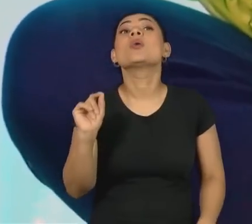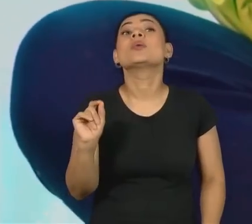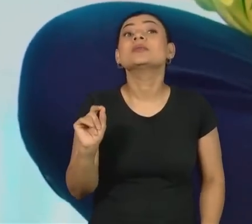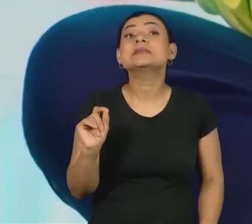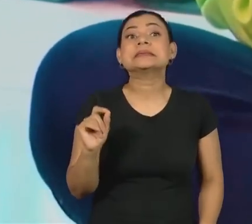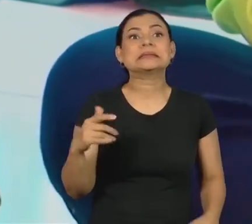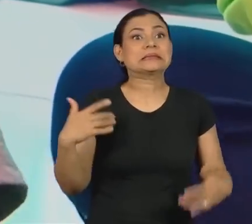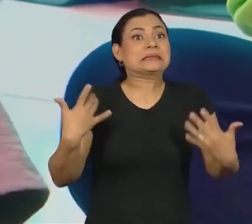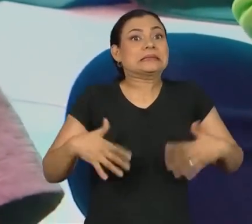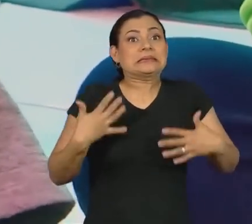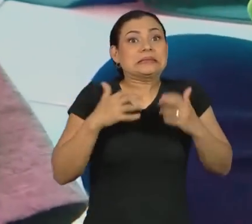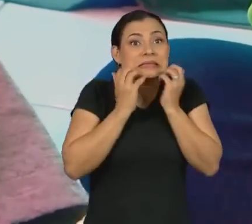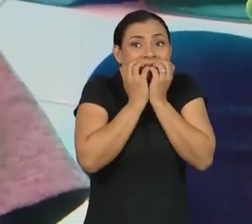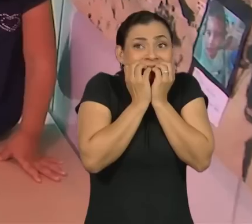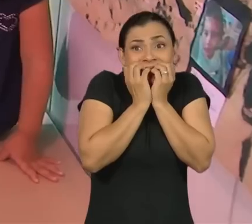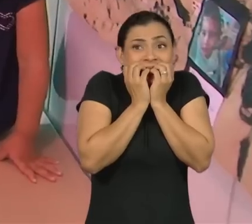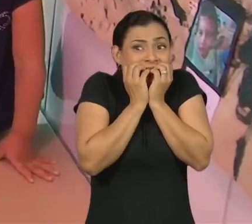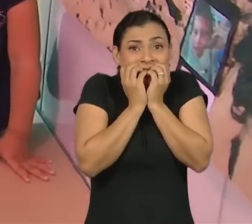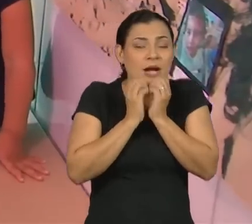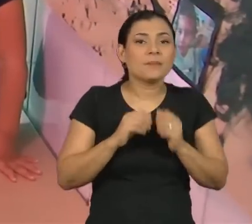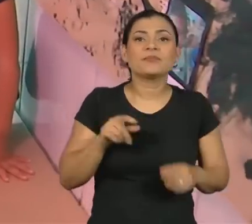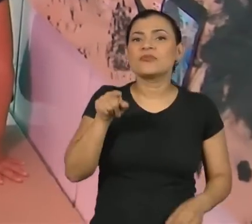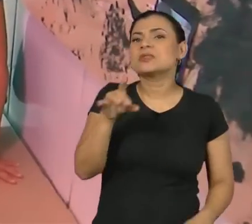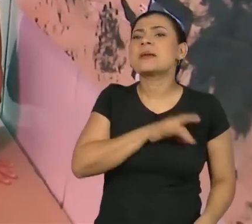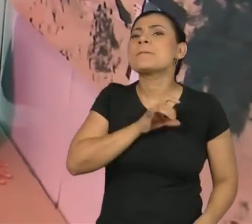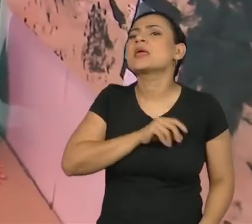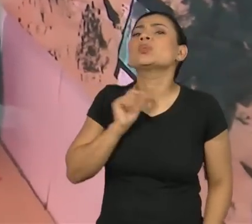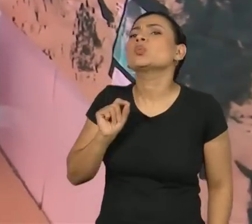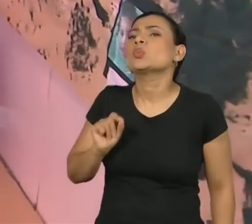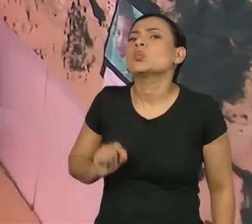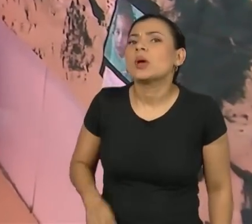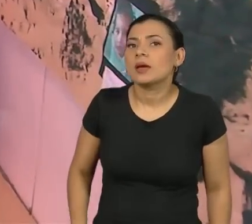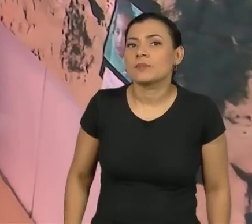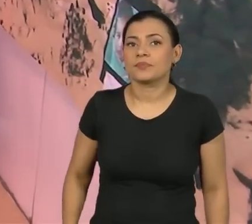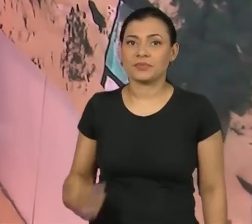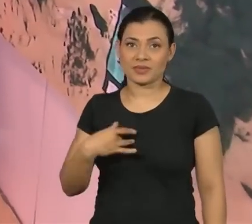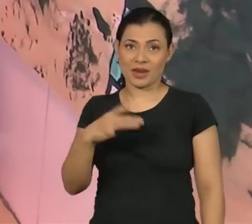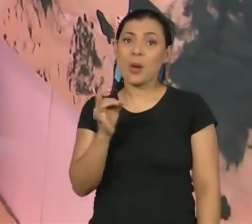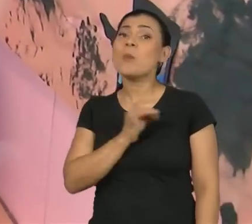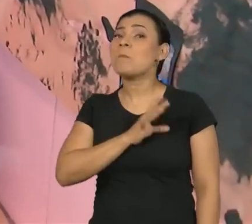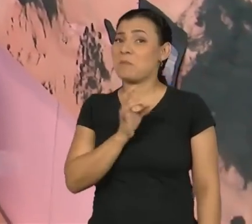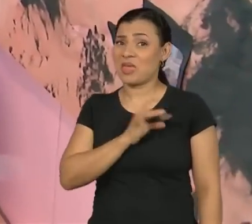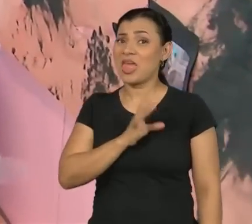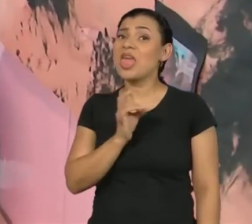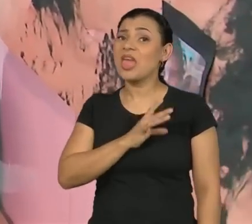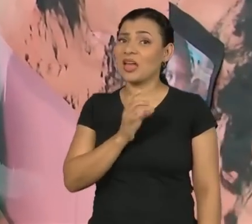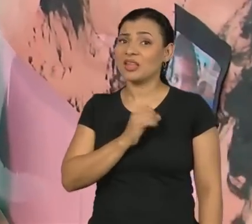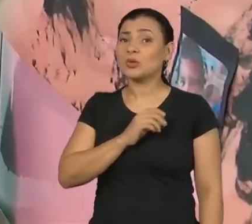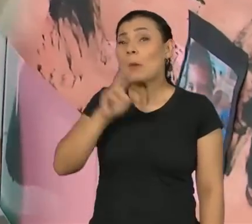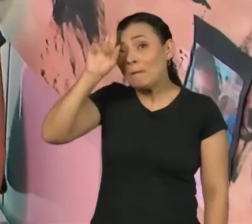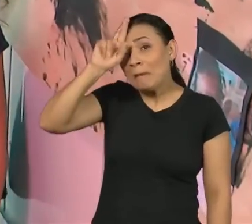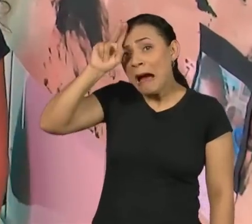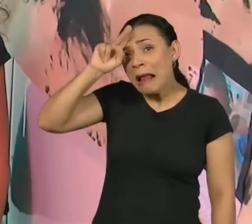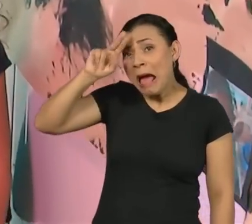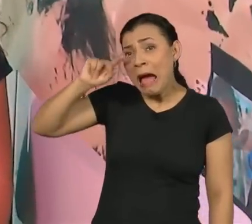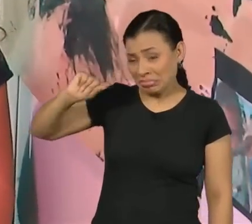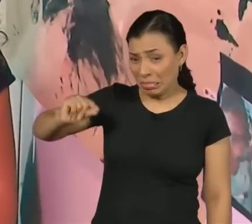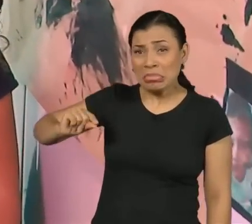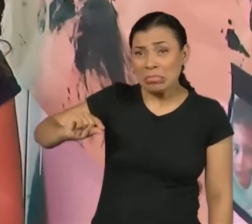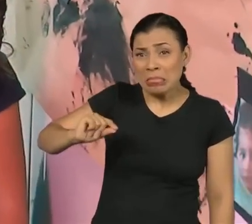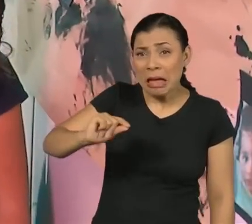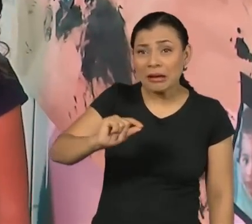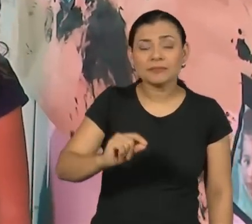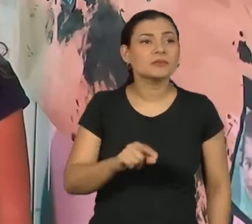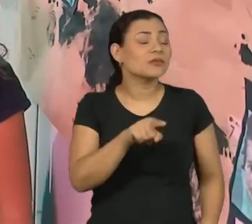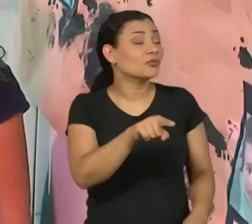espaço para ser trabalhado. De que você tem medo, hein? De de barata. E o que você